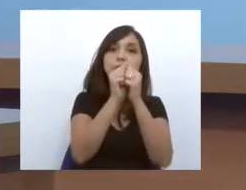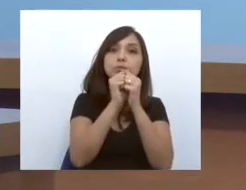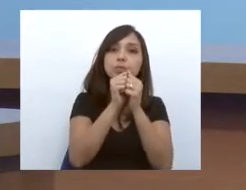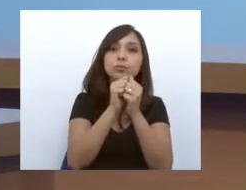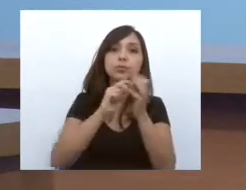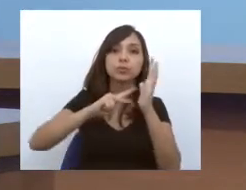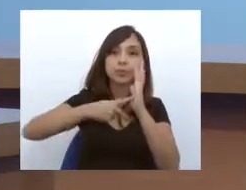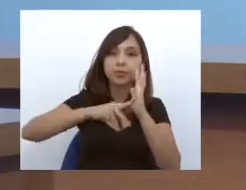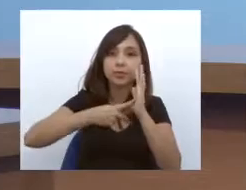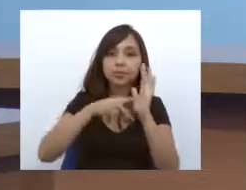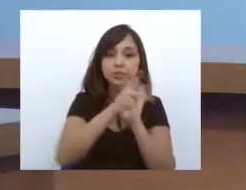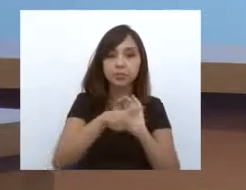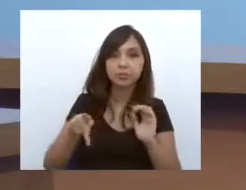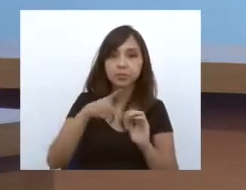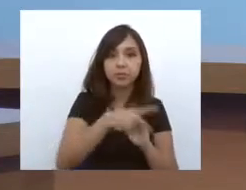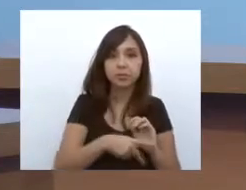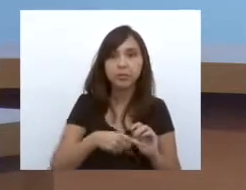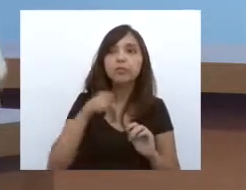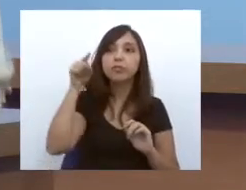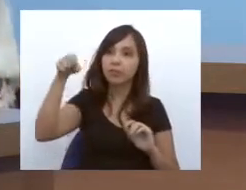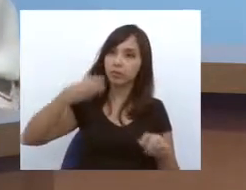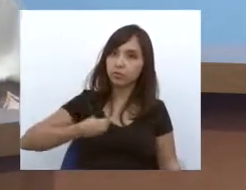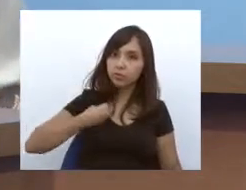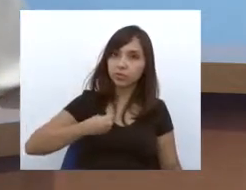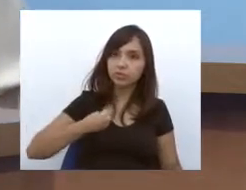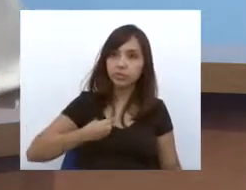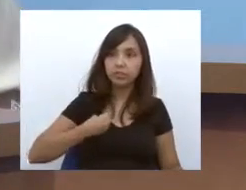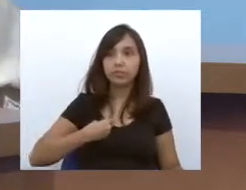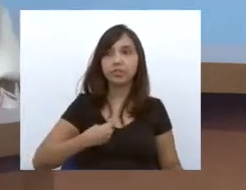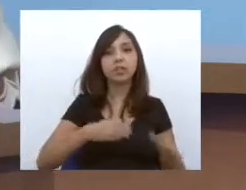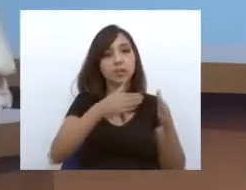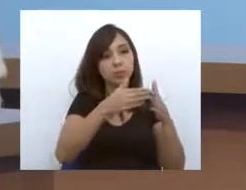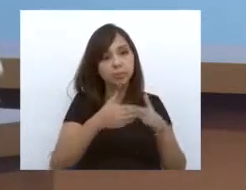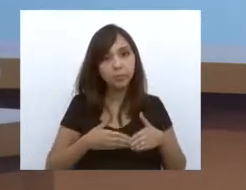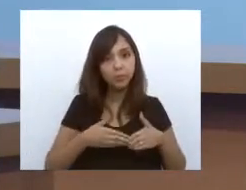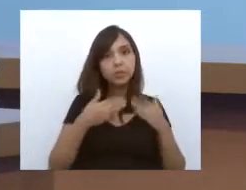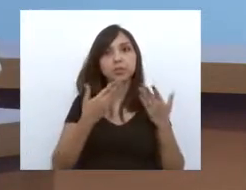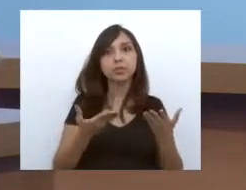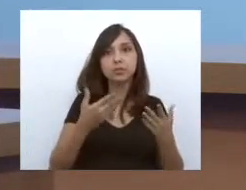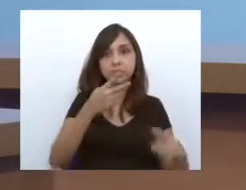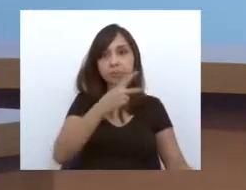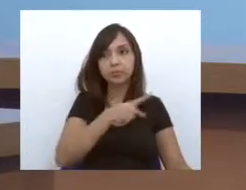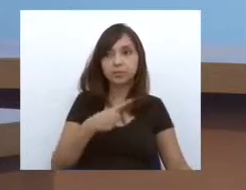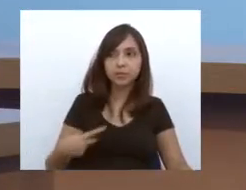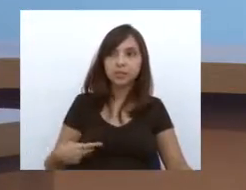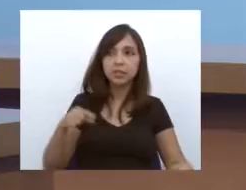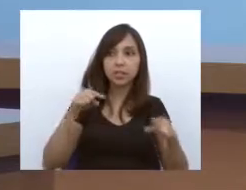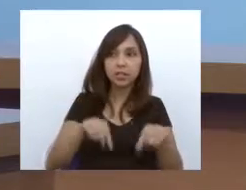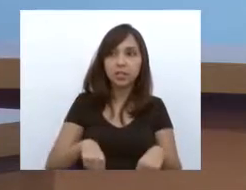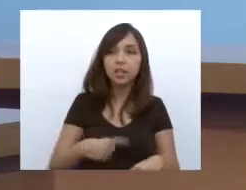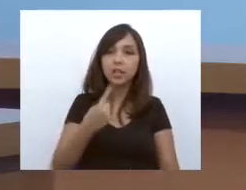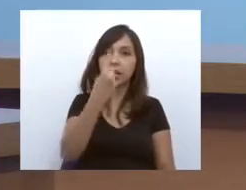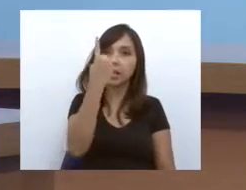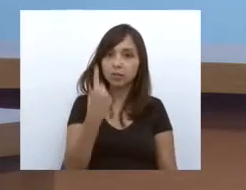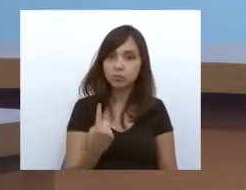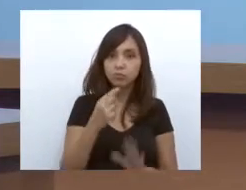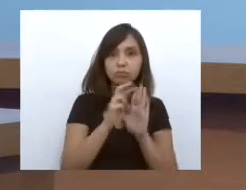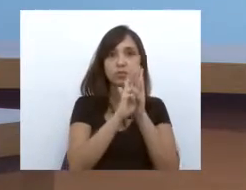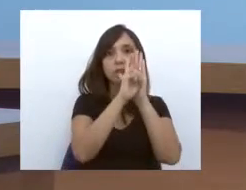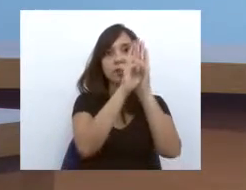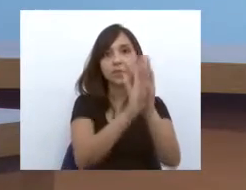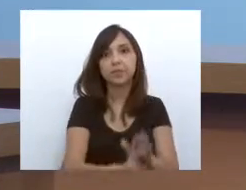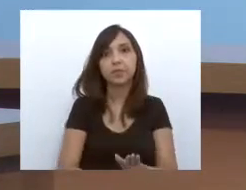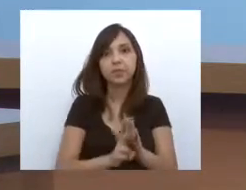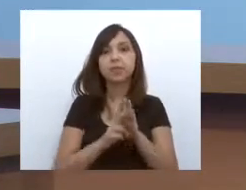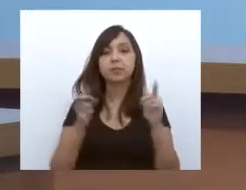dos Professores da POSP, que está aí, e a qual eu pediria para o presidente dessa casa deferir que pelo menos um